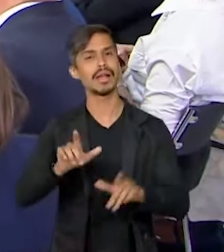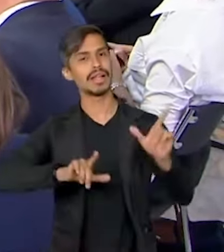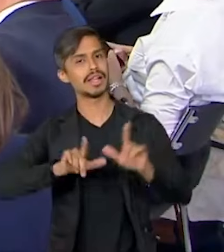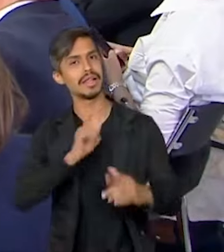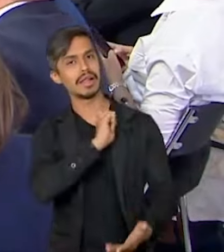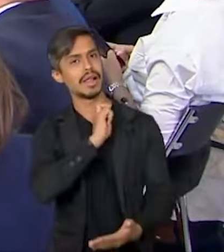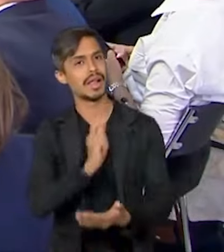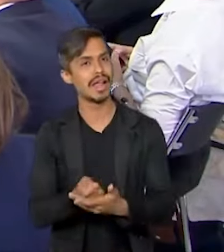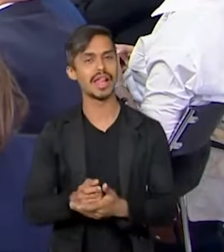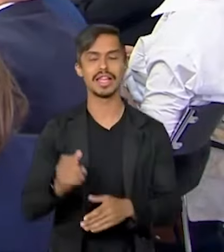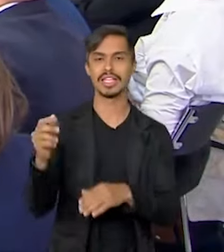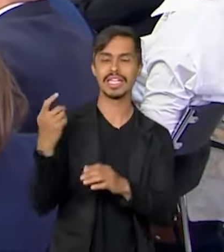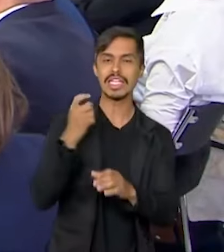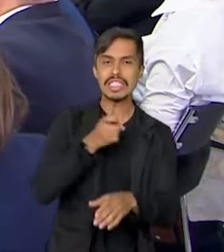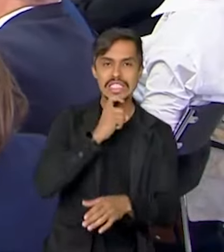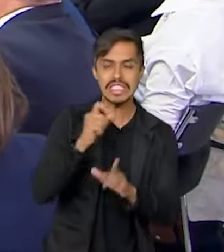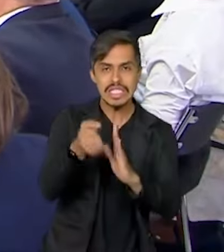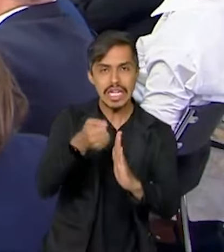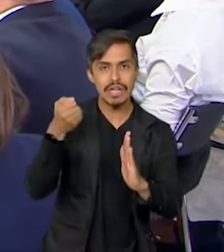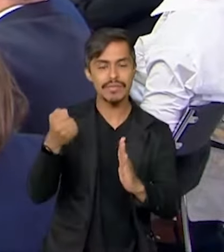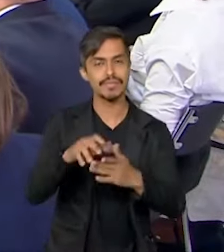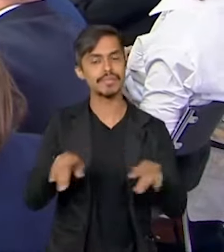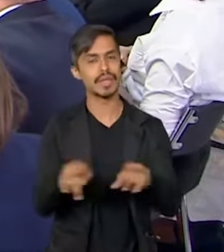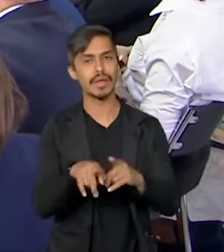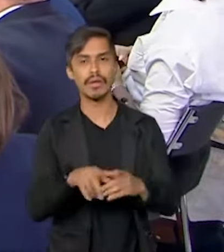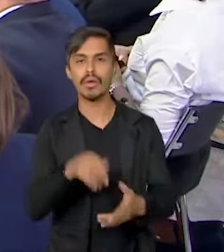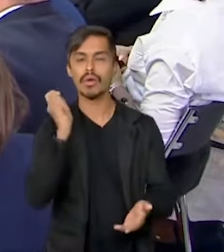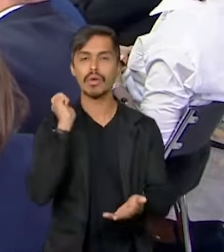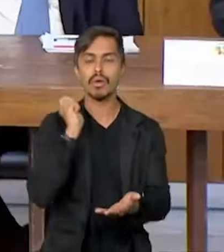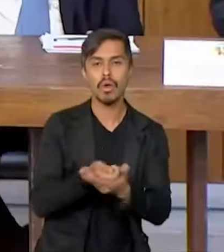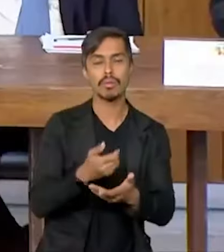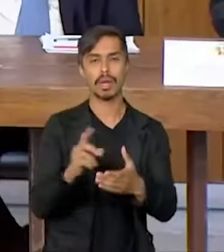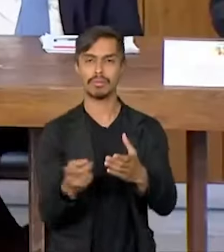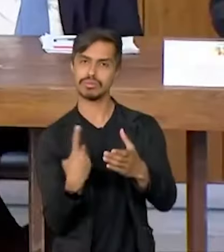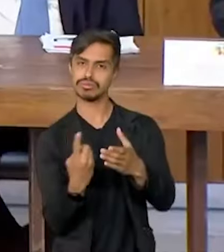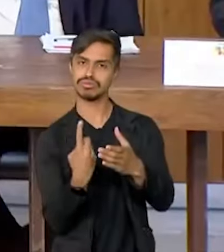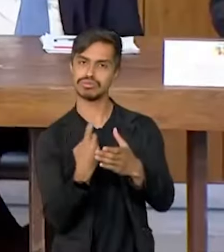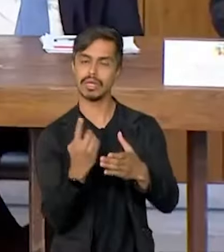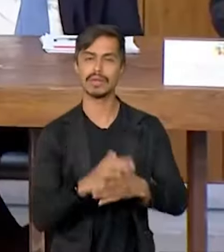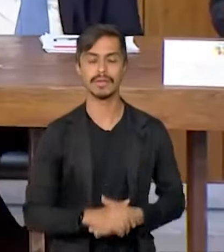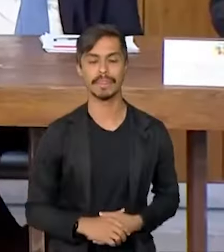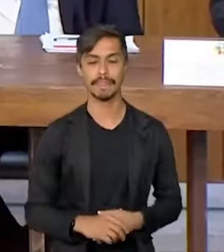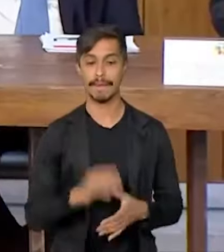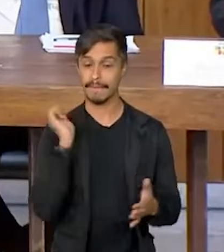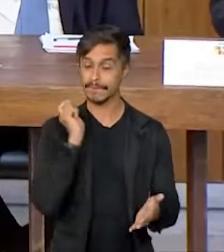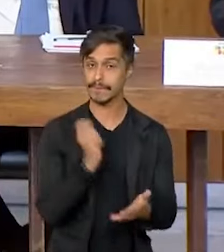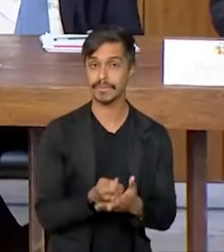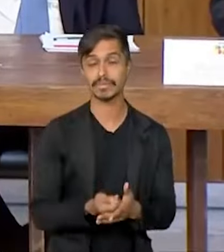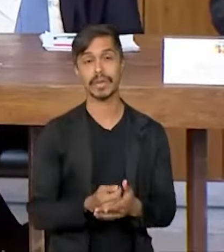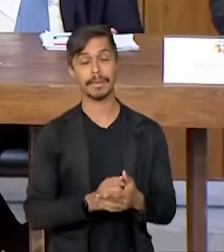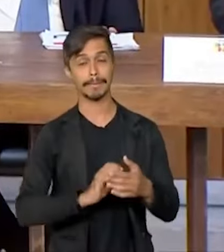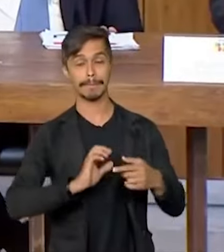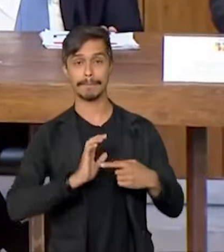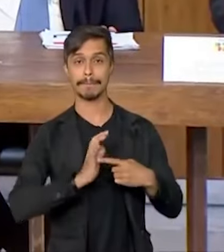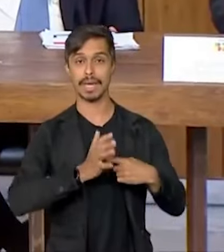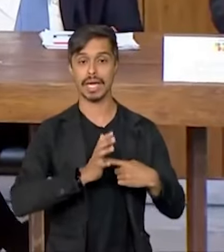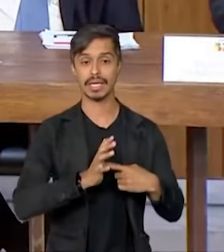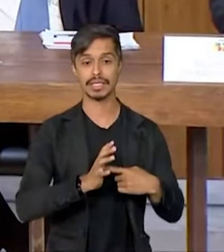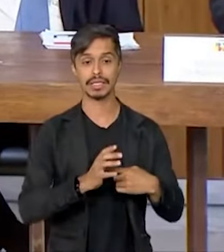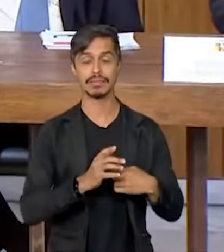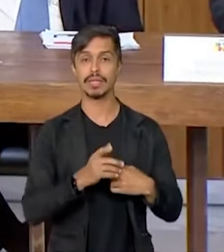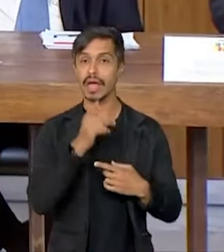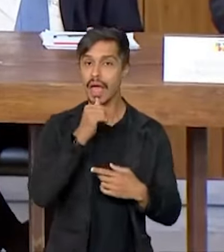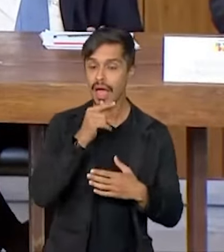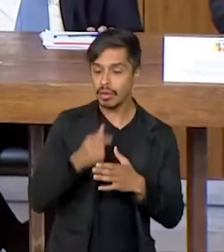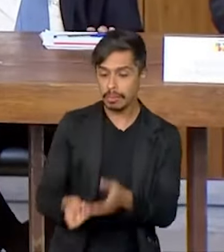ele ia comprar uma geladeira, ele ia comprar um liquidificador, ele ia comprar uma máquina, uma bomba para